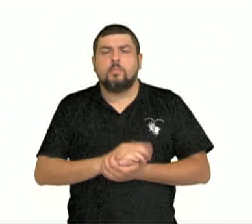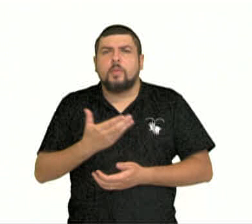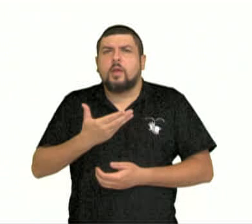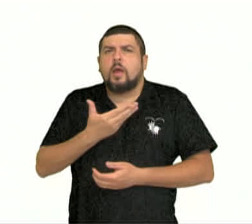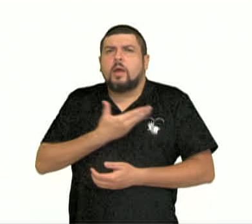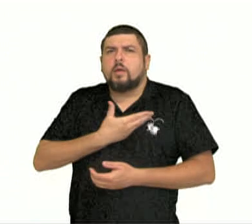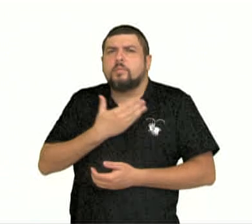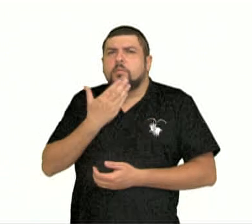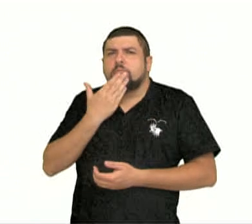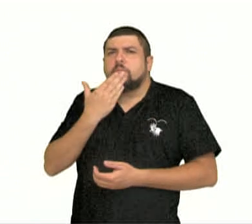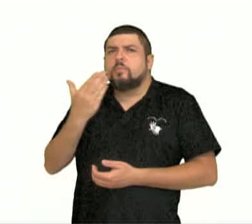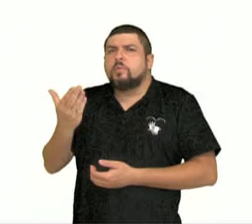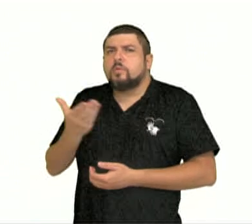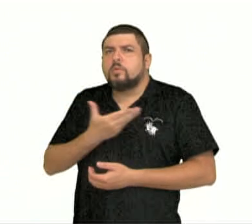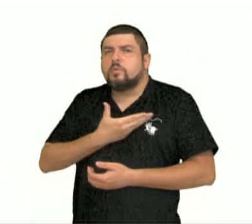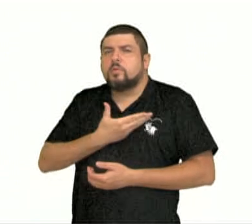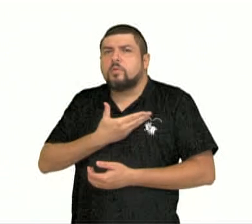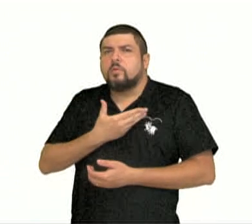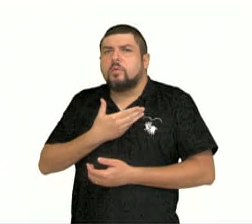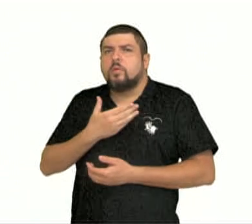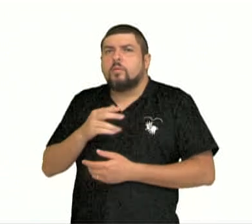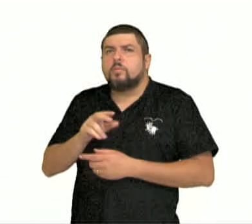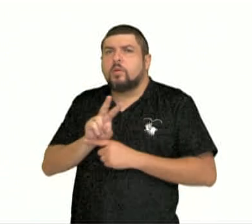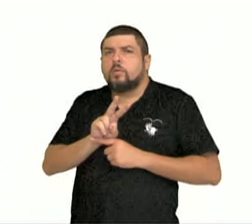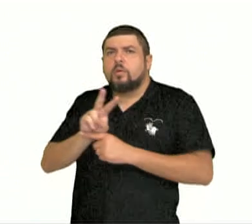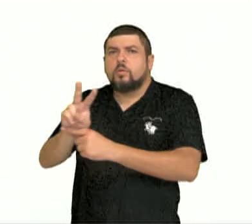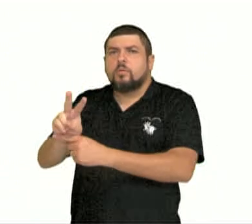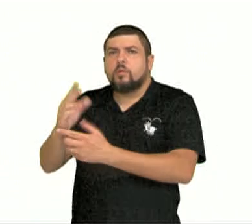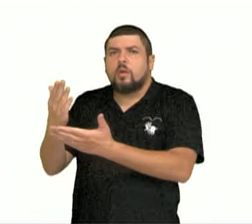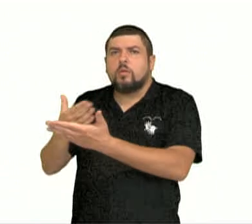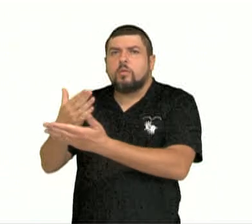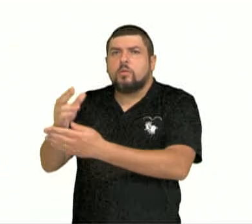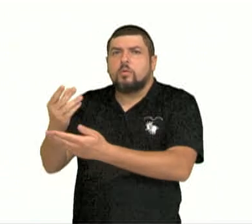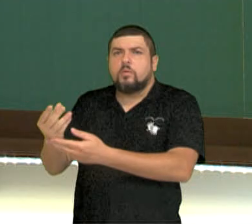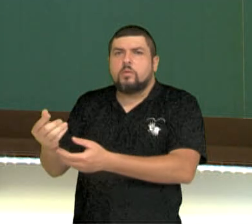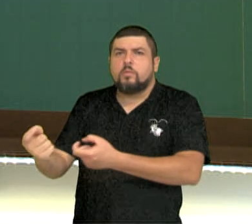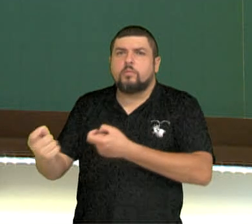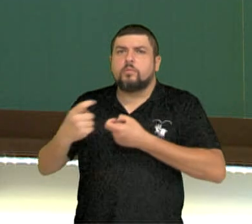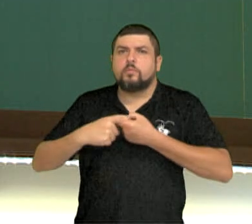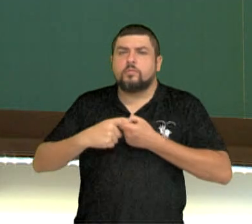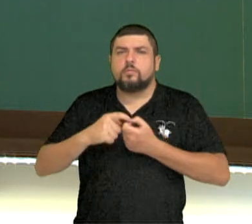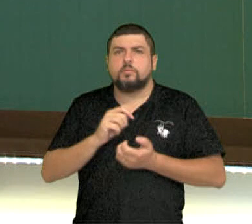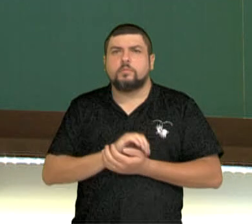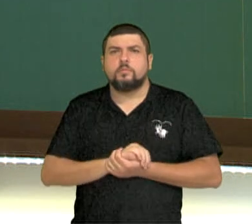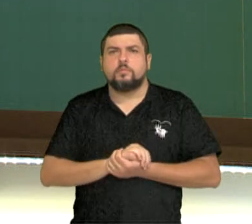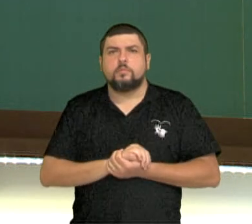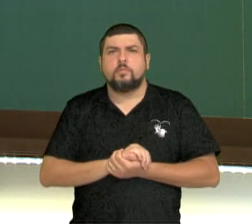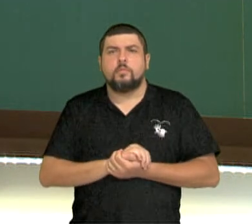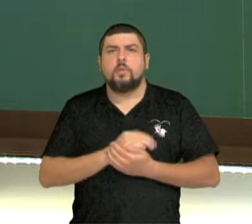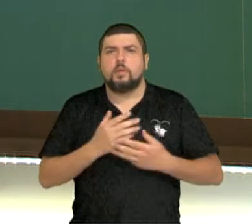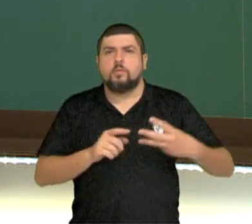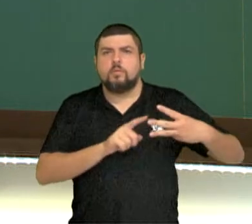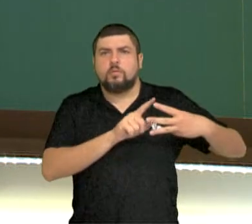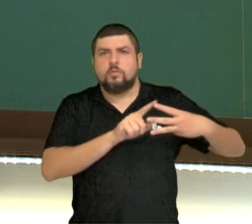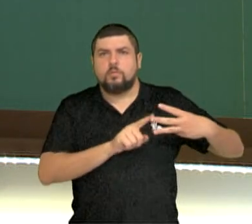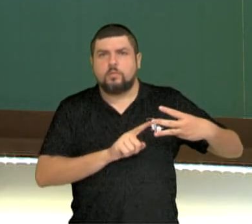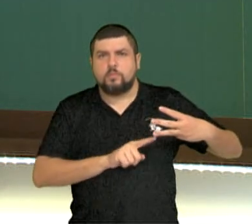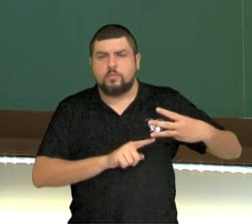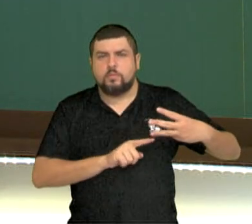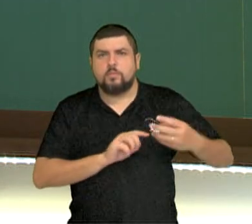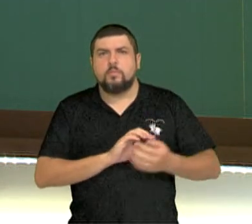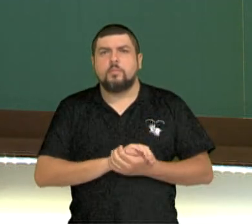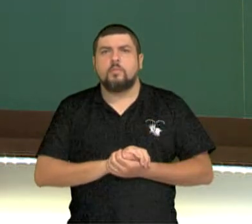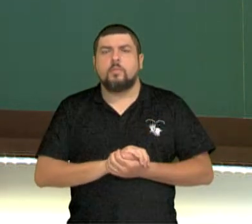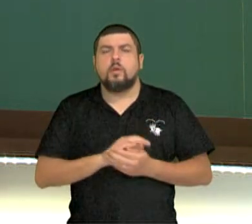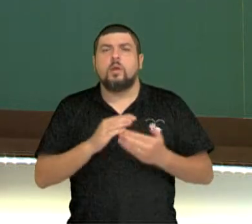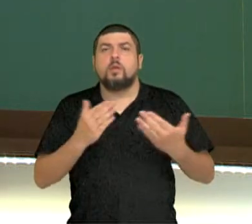outra amiga que devolva o livro que pegou emprestado. São 3 opções. Então,